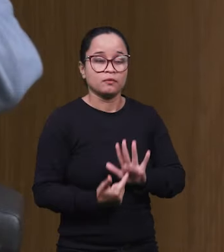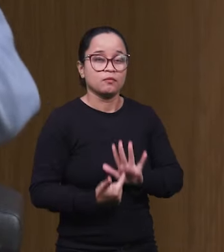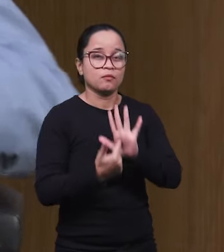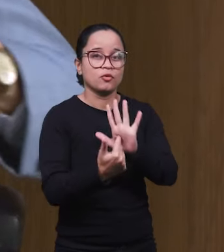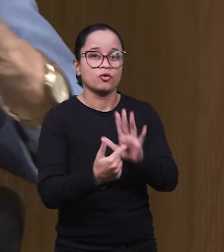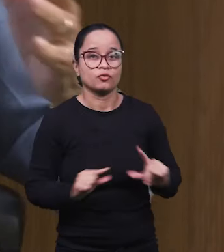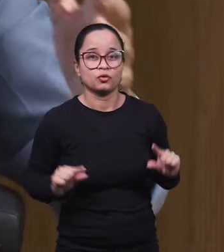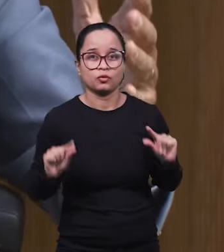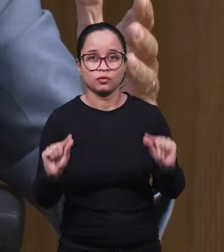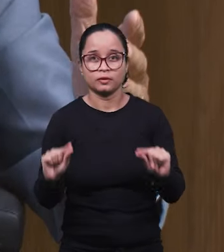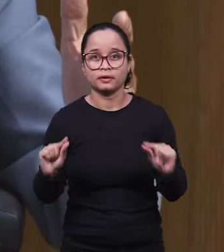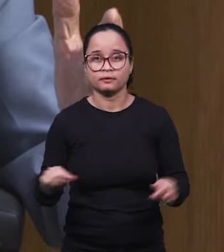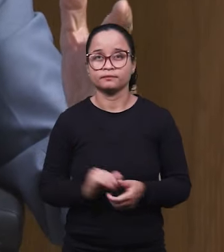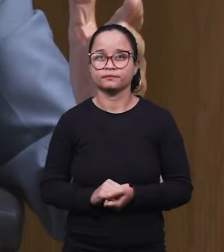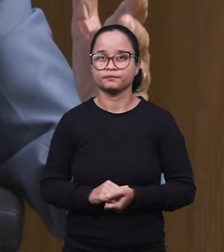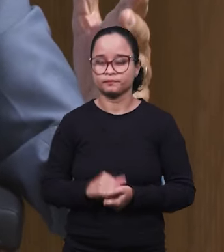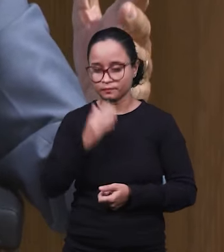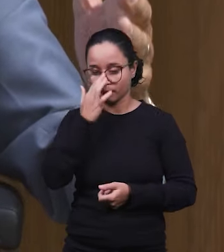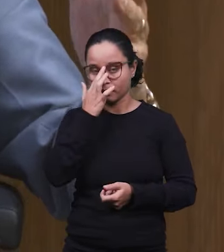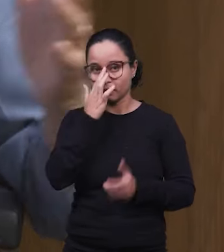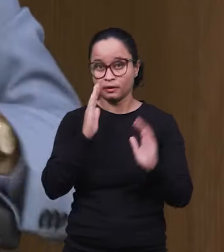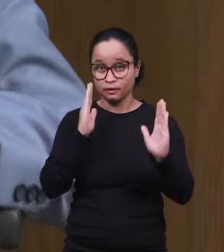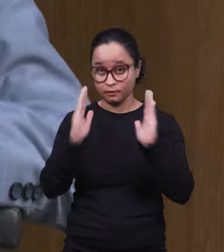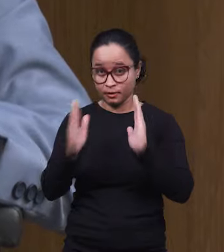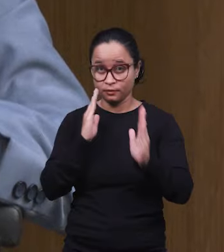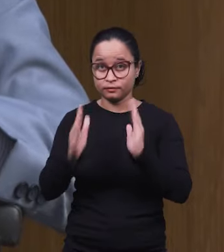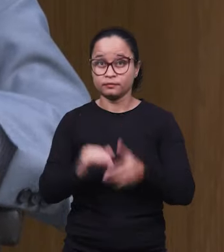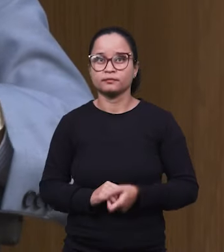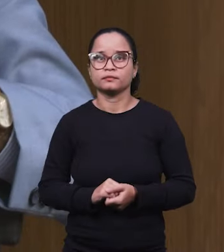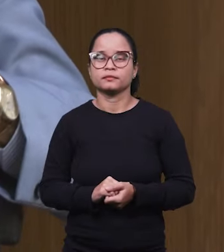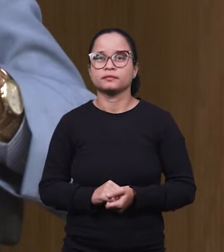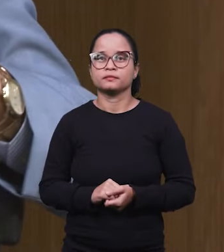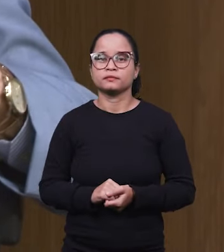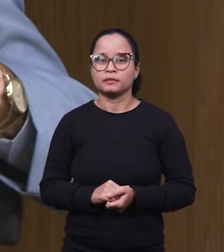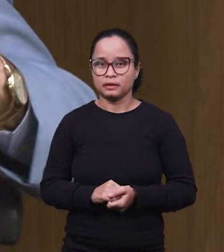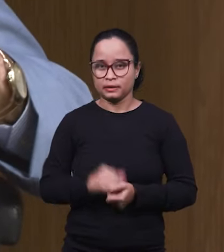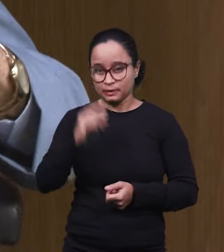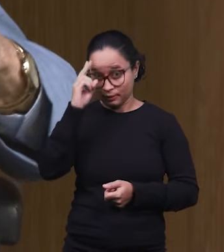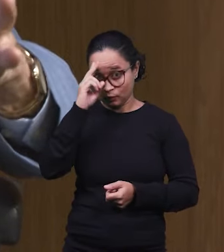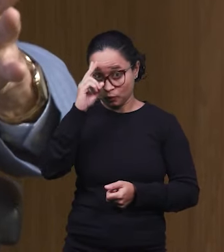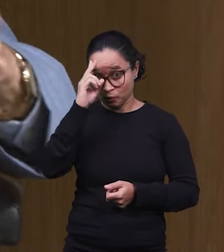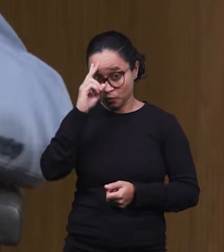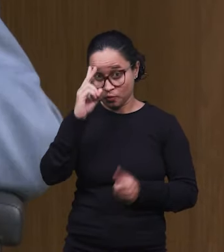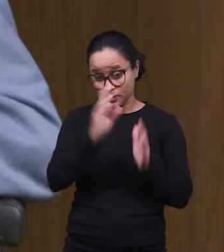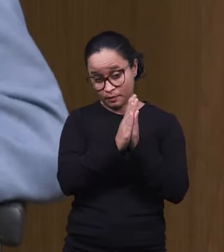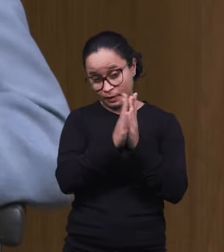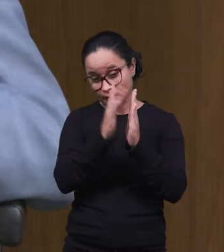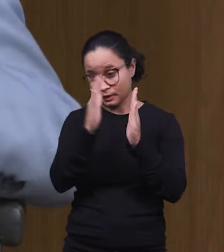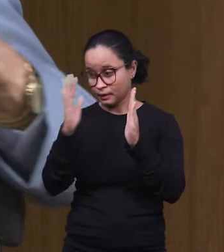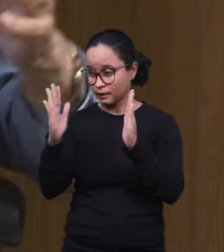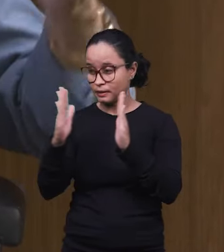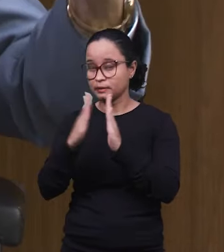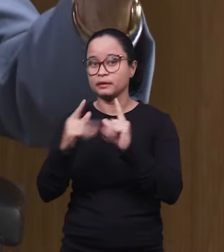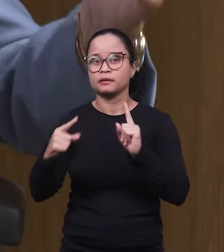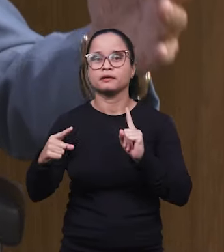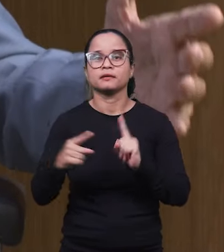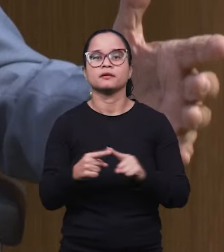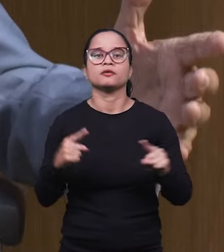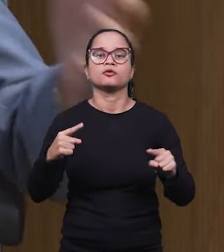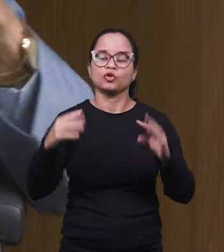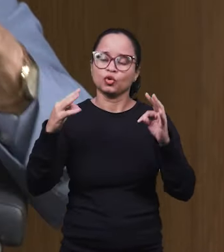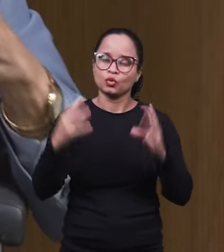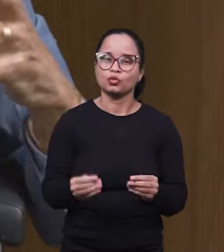que no decorrer dos tempos, na história da igreja, em todas as suas